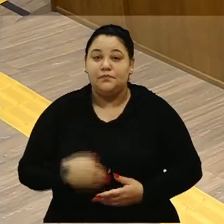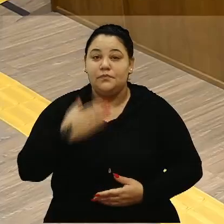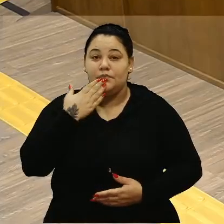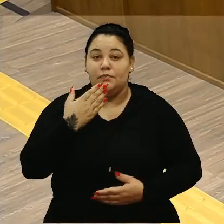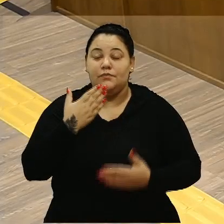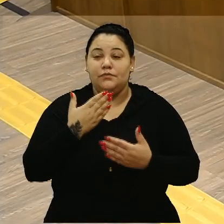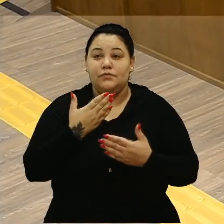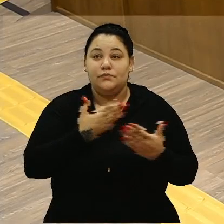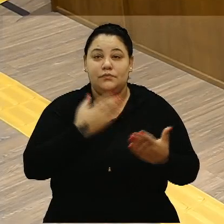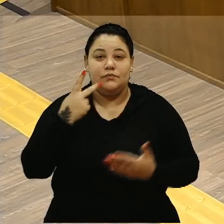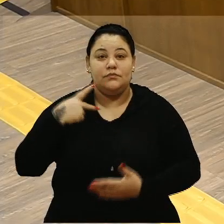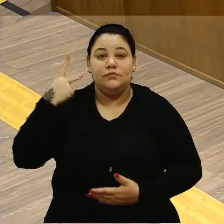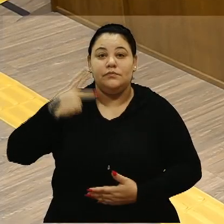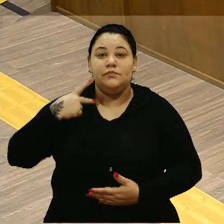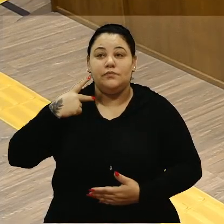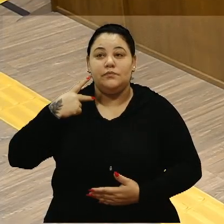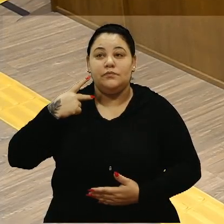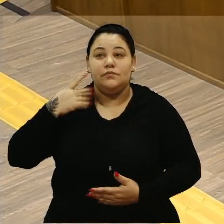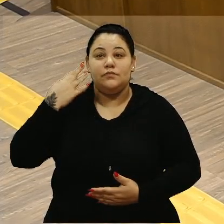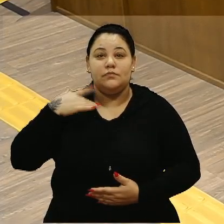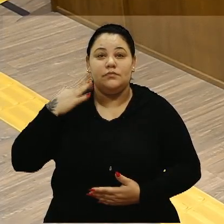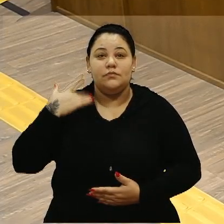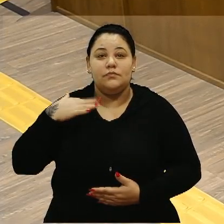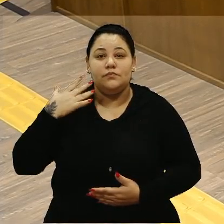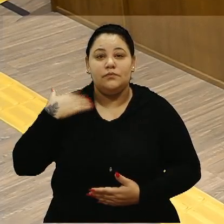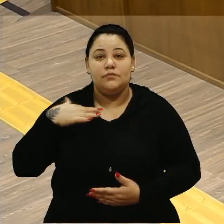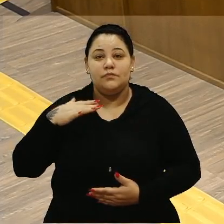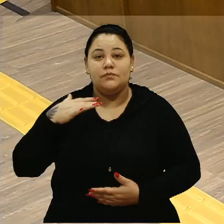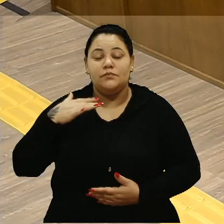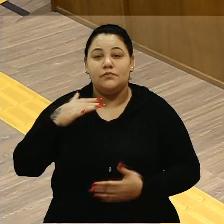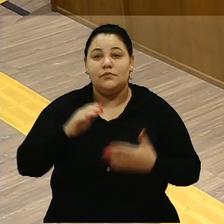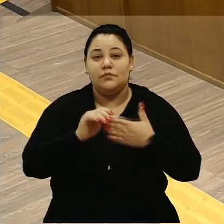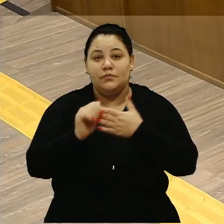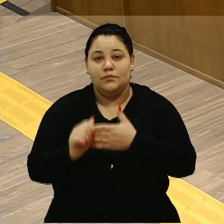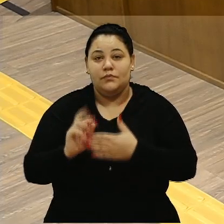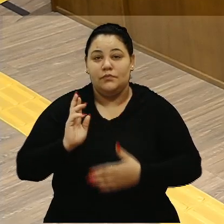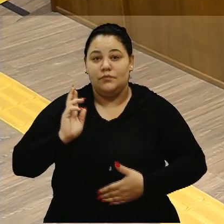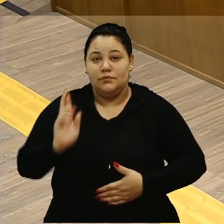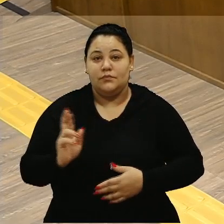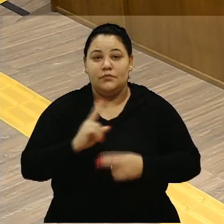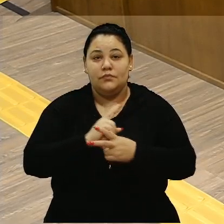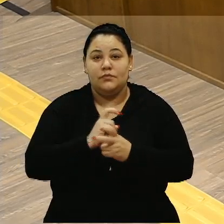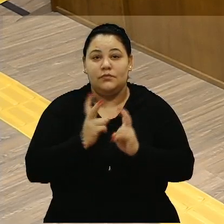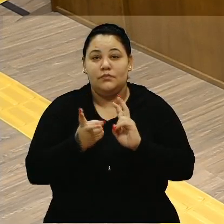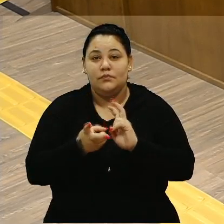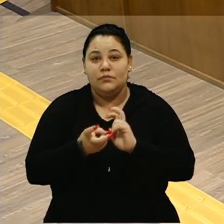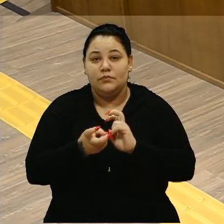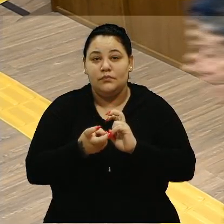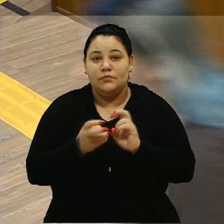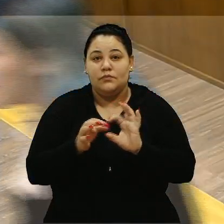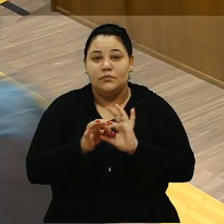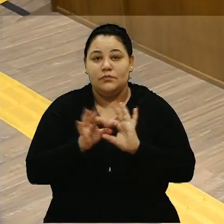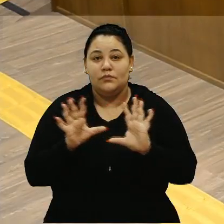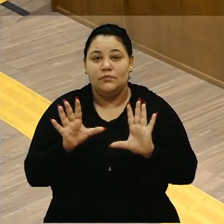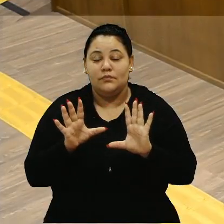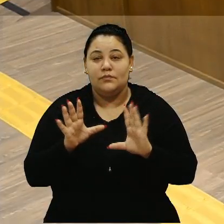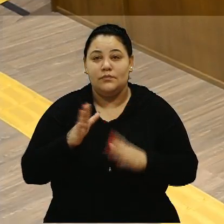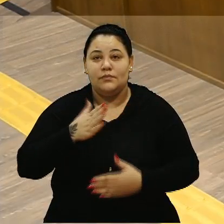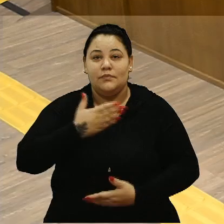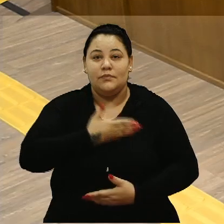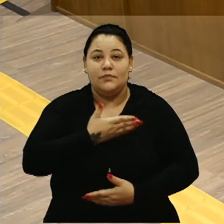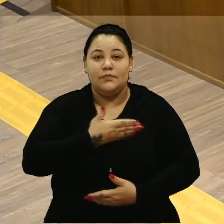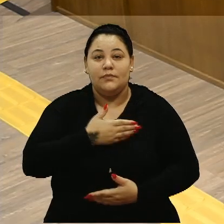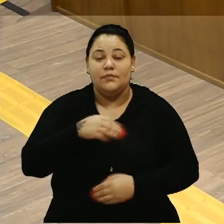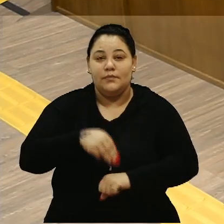Solicito à vereadora Andressa Marques que acompanhe o representante do Grupo de Capoeira Liberdade, meu amigo mestre Chocolate, até